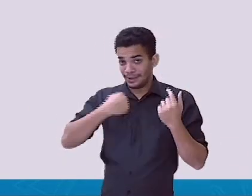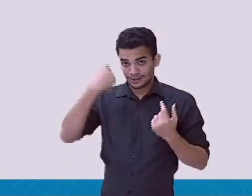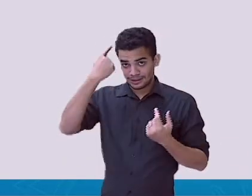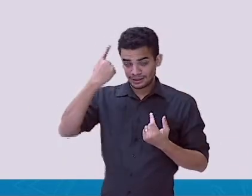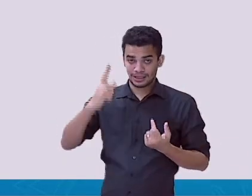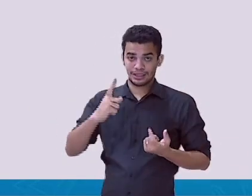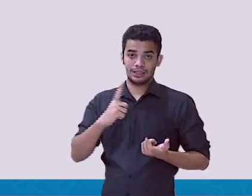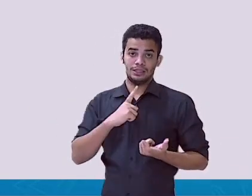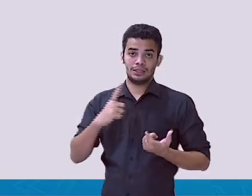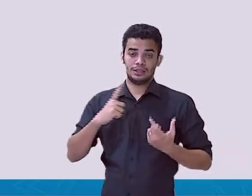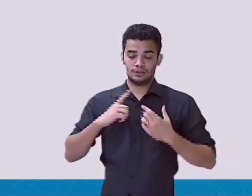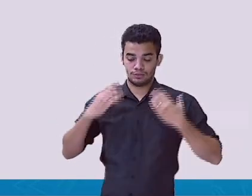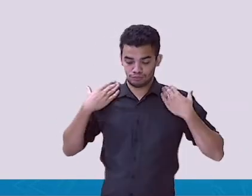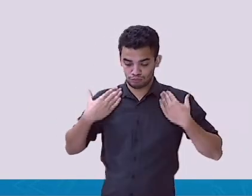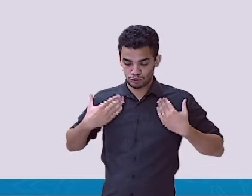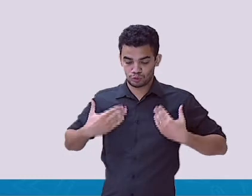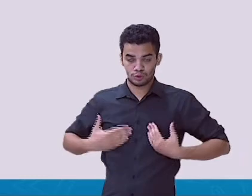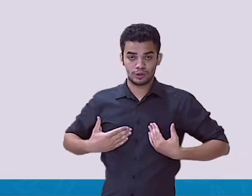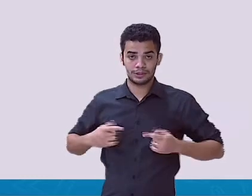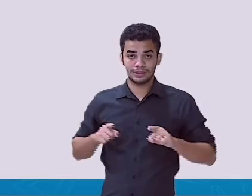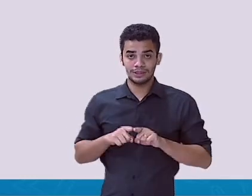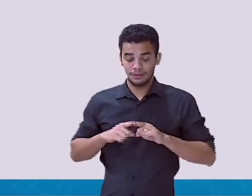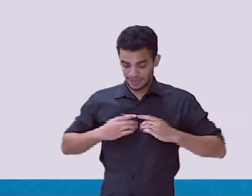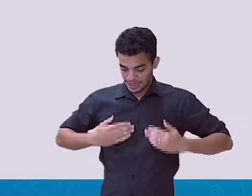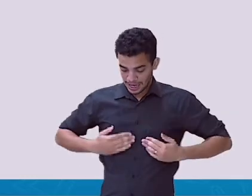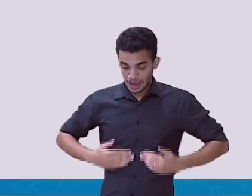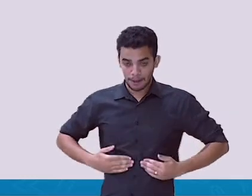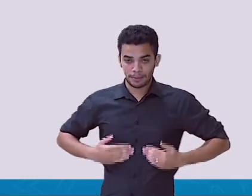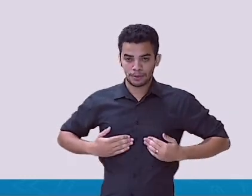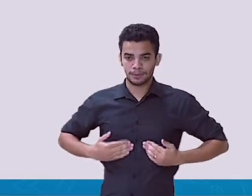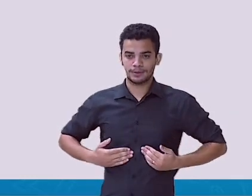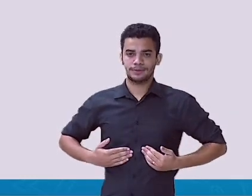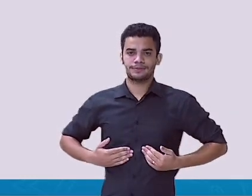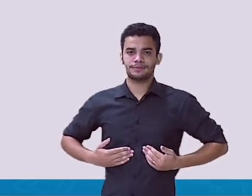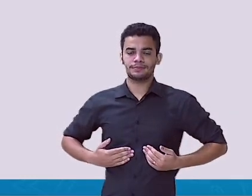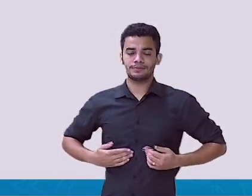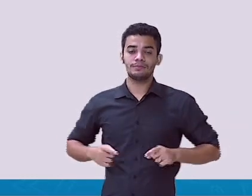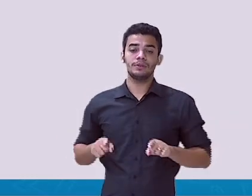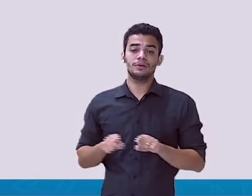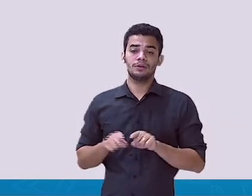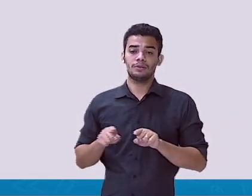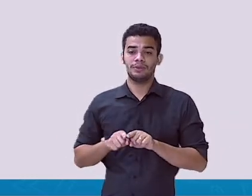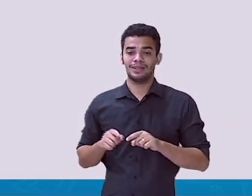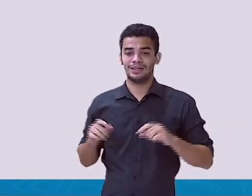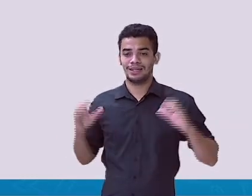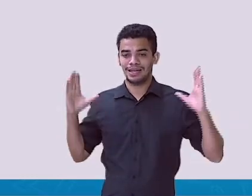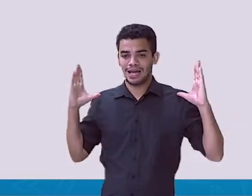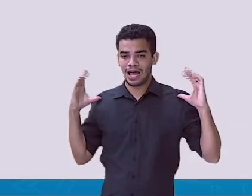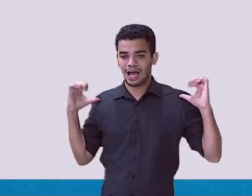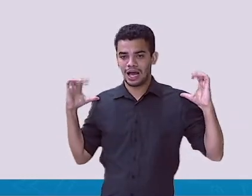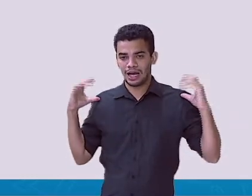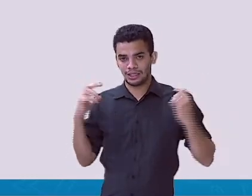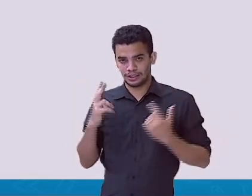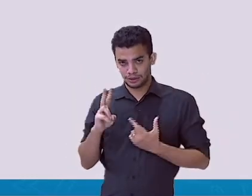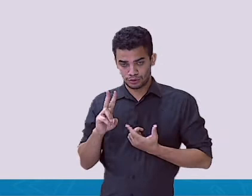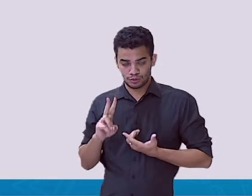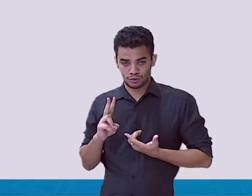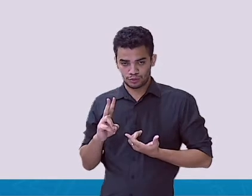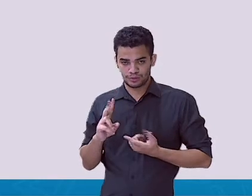tronco, ou tórax, e abdômen. Um par de antenas, 3 pares de